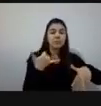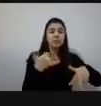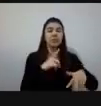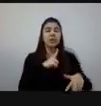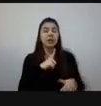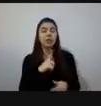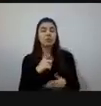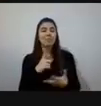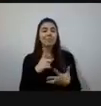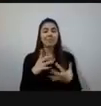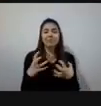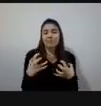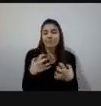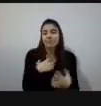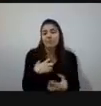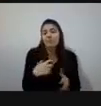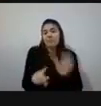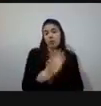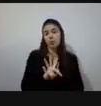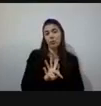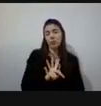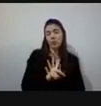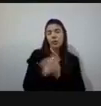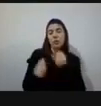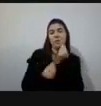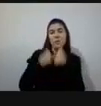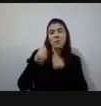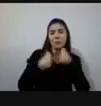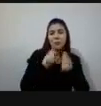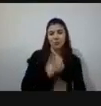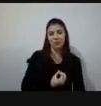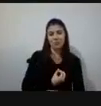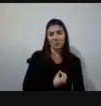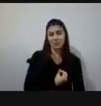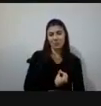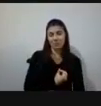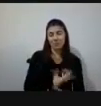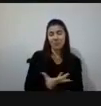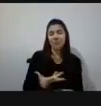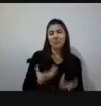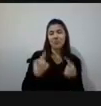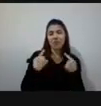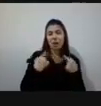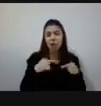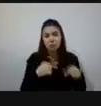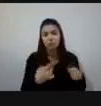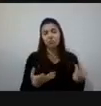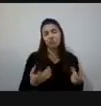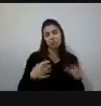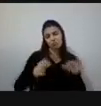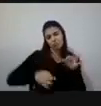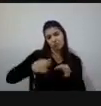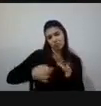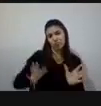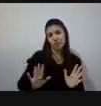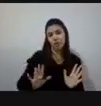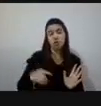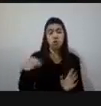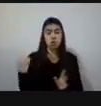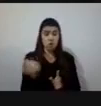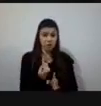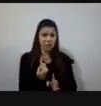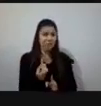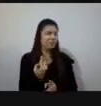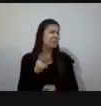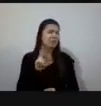ela sofre, e não cabe a nenhum de nós julgar e valorar o quão mais ou menos grave é isso. É